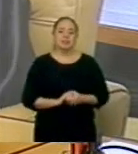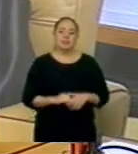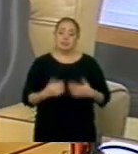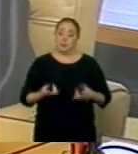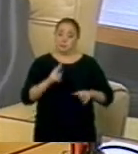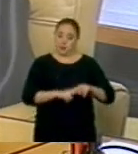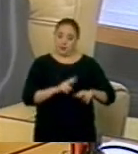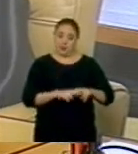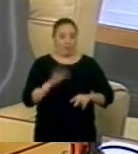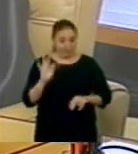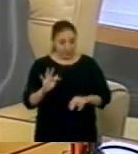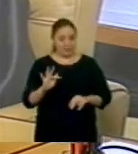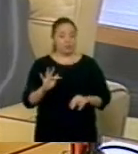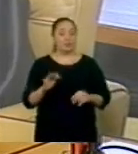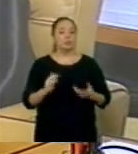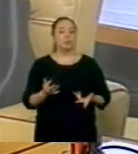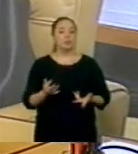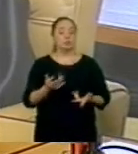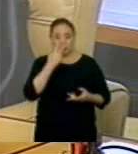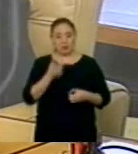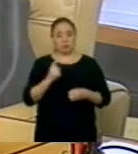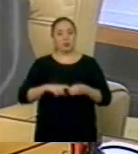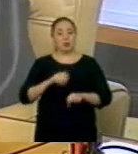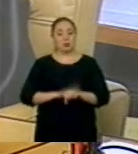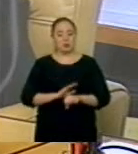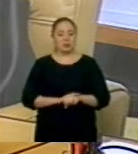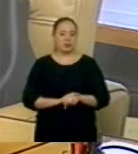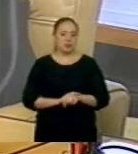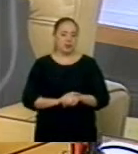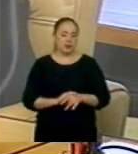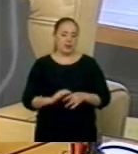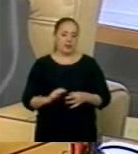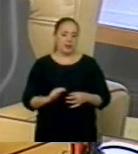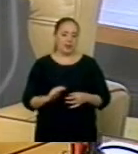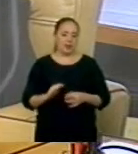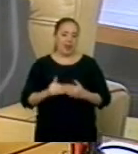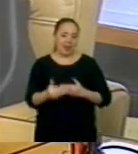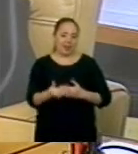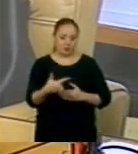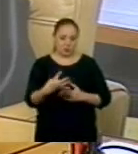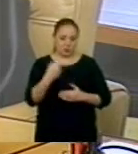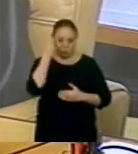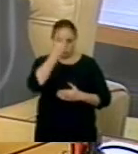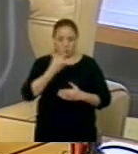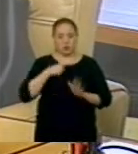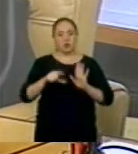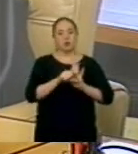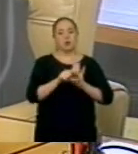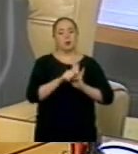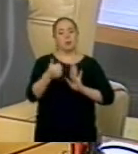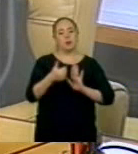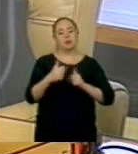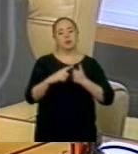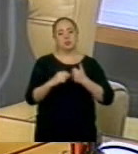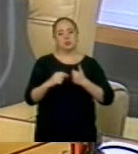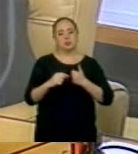flagrante, para se protrair no tempo e, em tese, para além das 24 horas previstas no parágrafo 1º do artigo 306